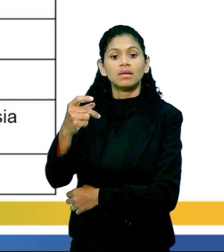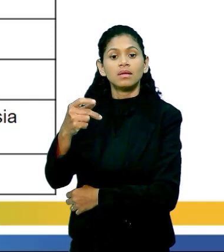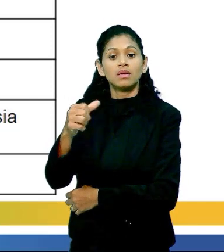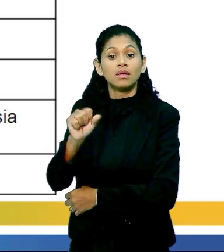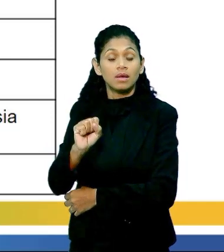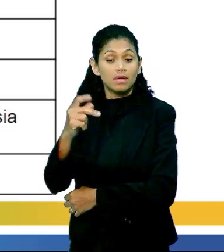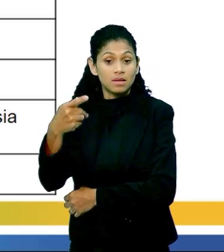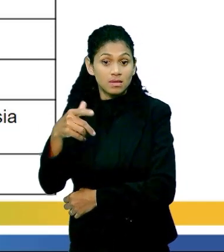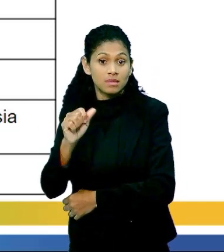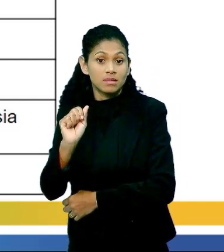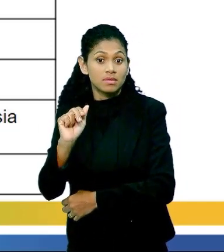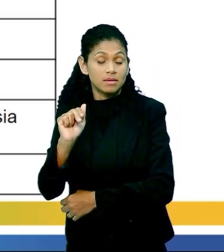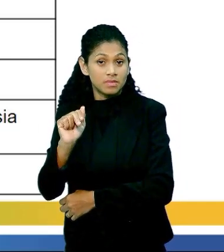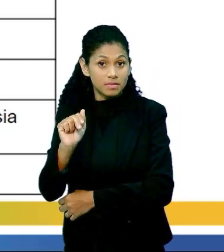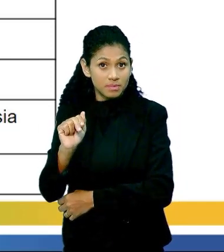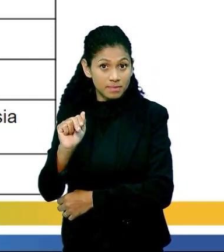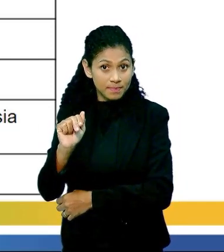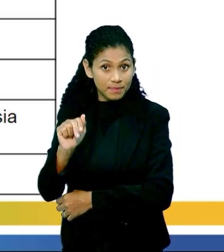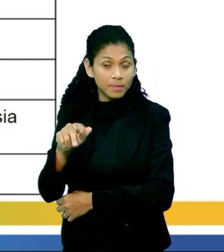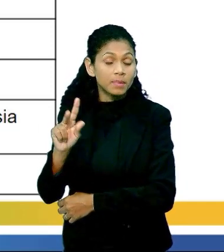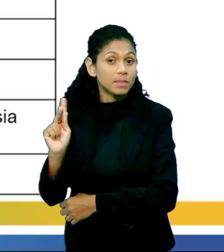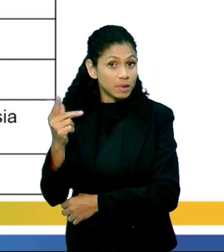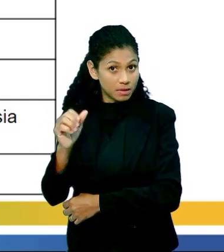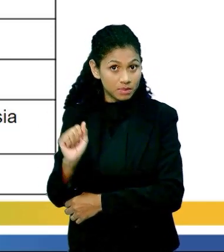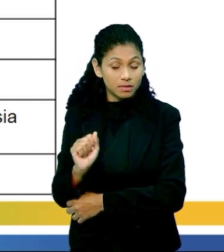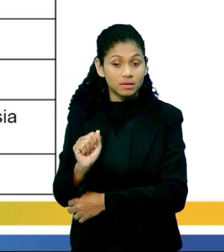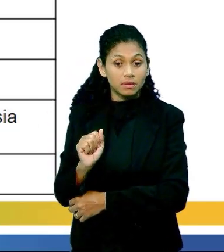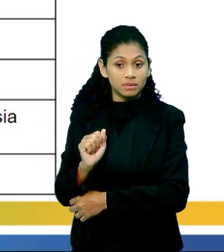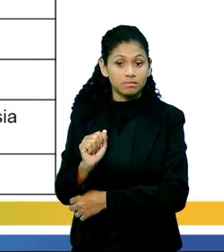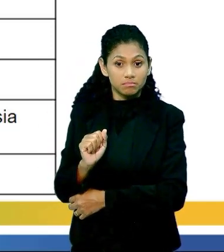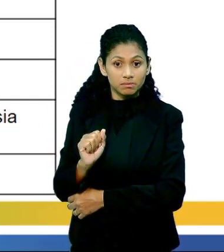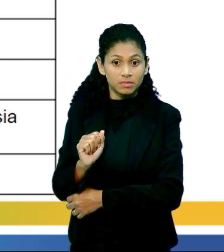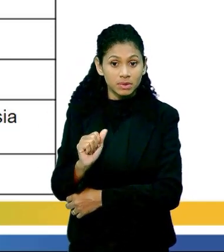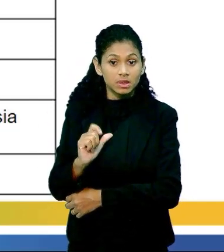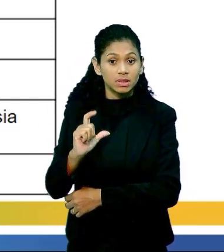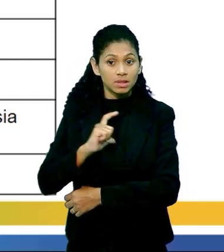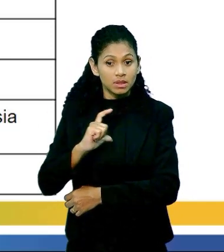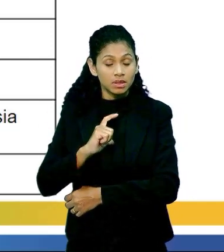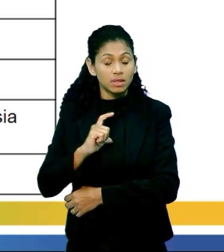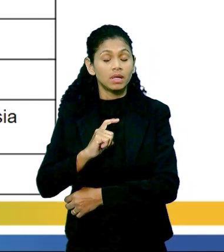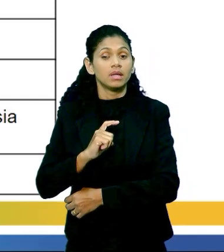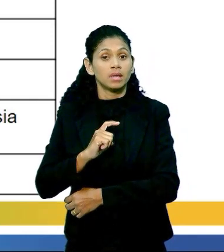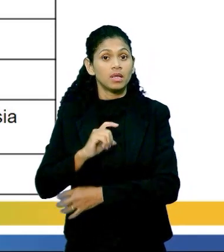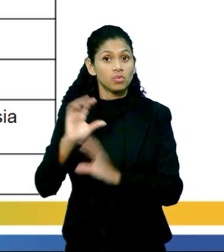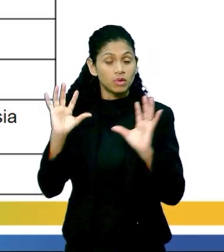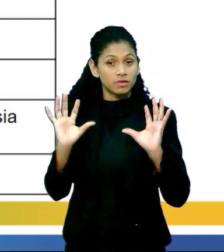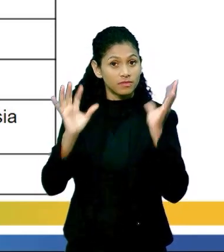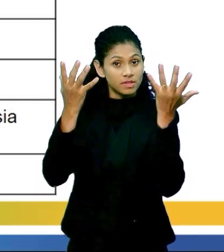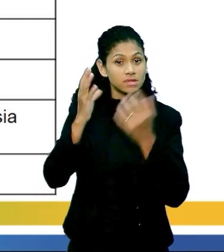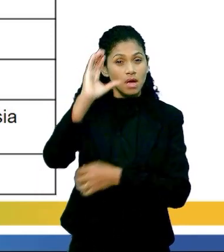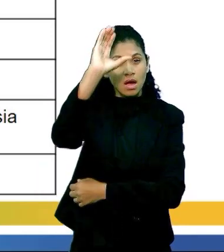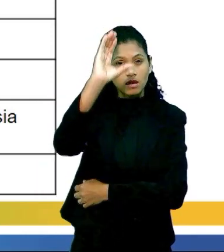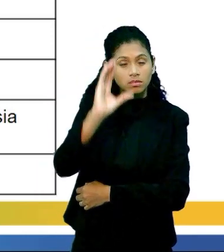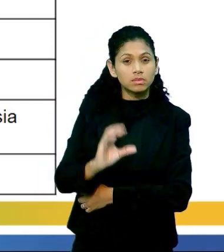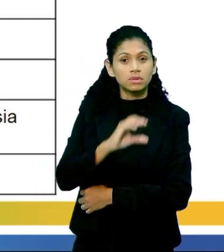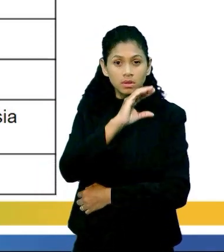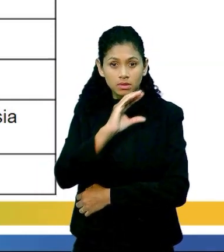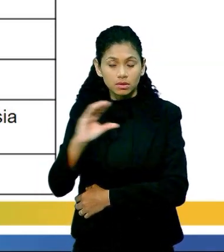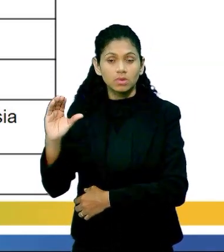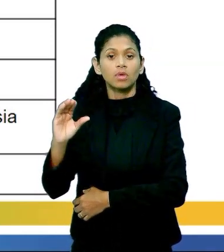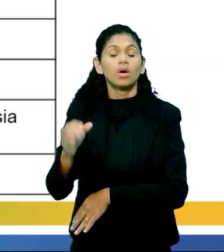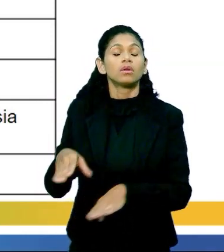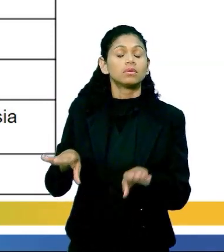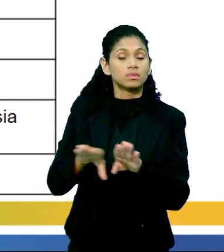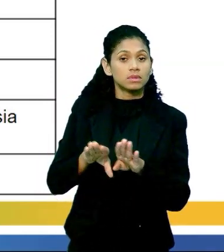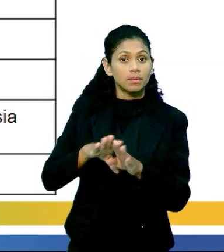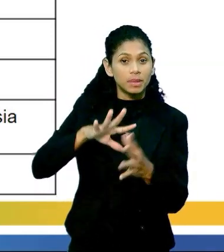Nossa Senhora de Pilar, né? Então, é tanto um aniversário católico quanto nacional, né? Que simboliza aí, né,